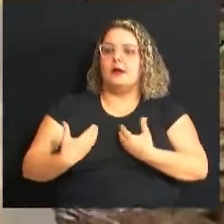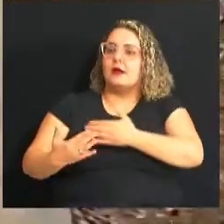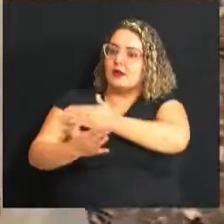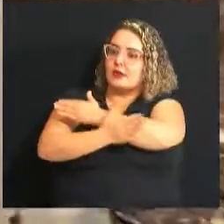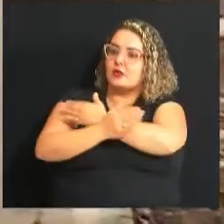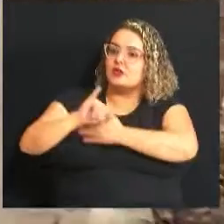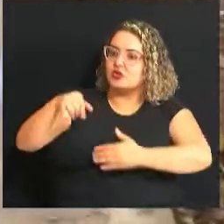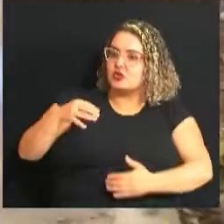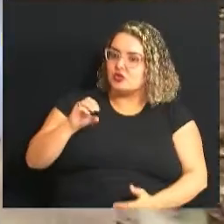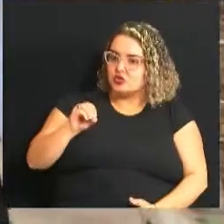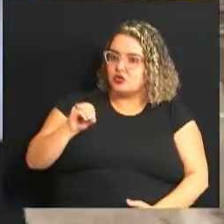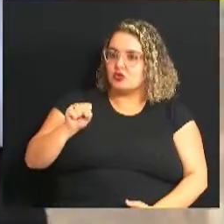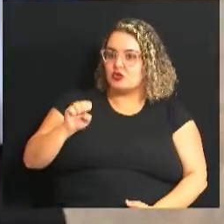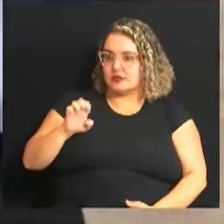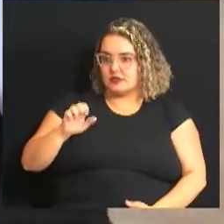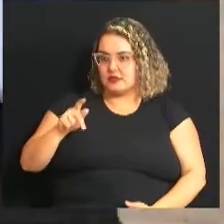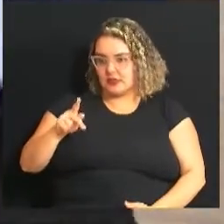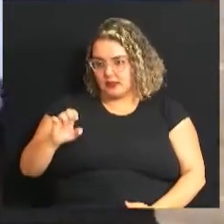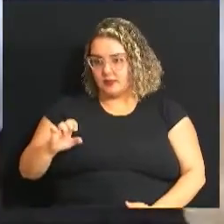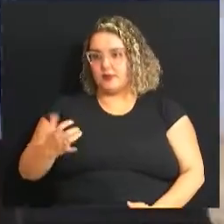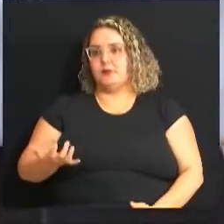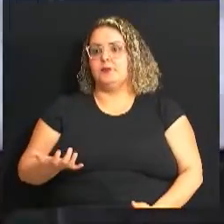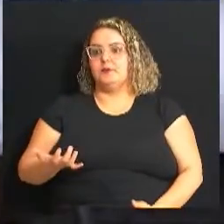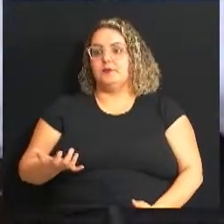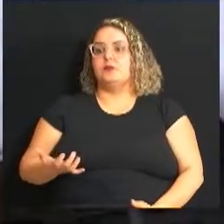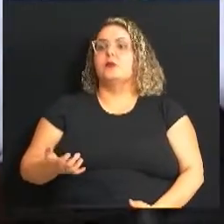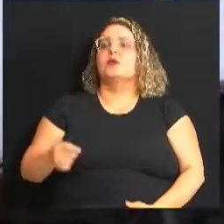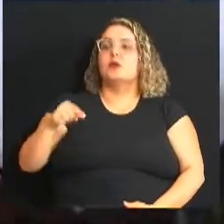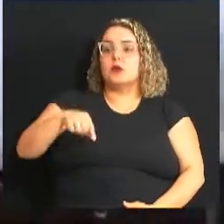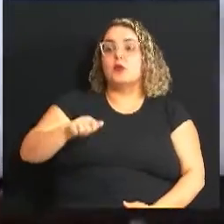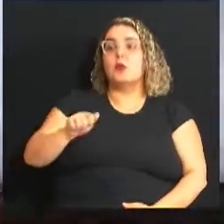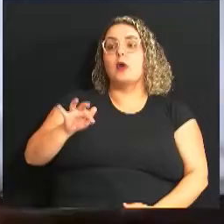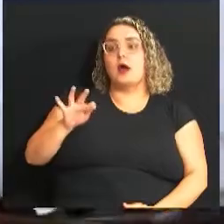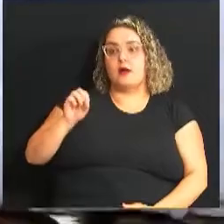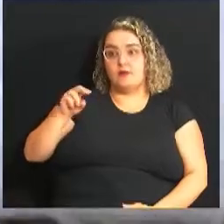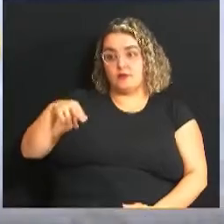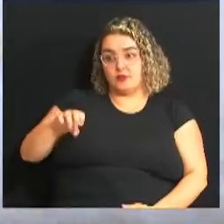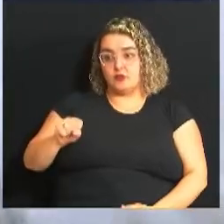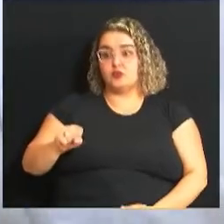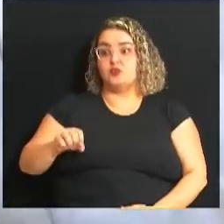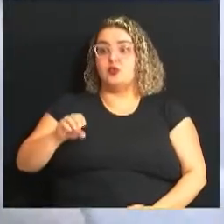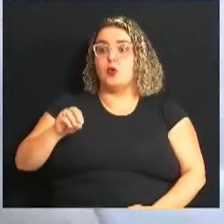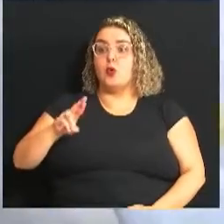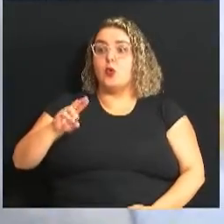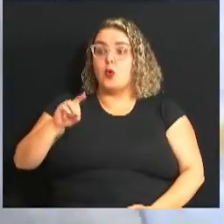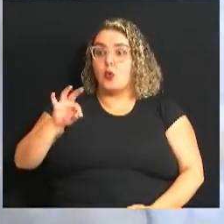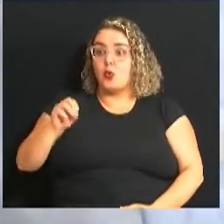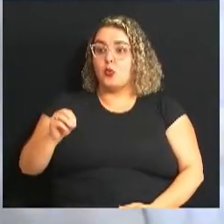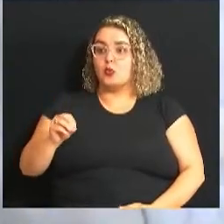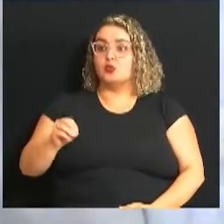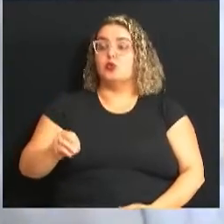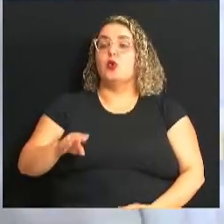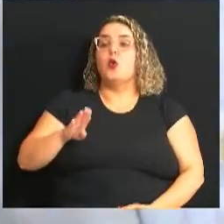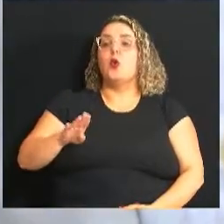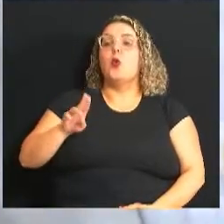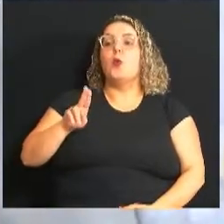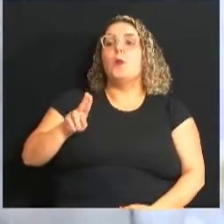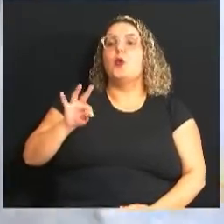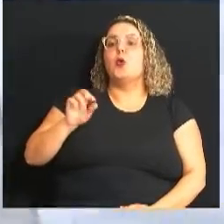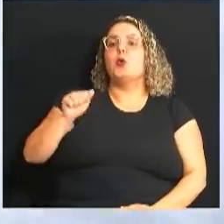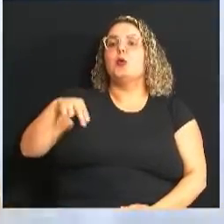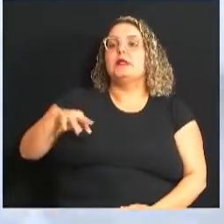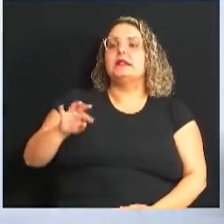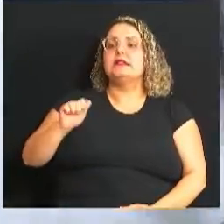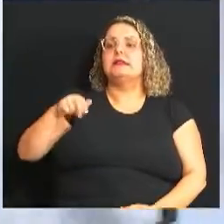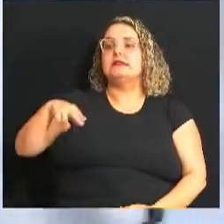gente está aqui com o Afonso. Eu estou no horto aqui do Butantan. Deixa eu explicar. Lá atrás, pra gente, tem um prédio branco, não sei